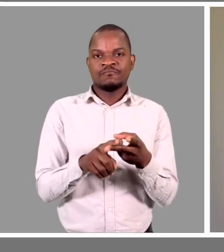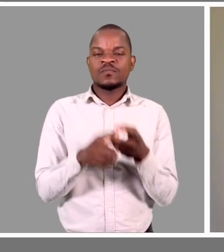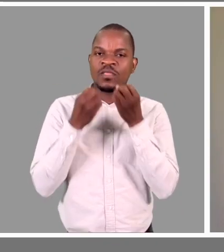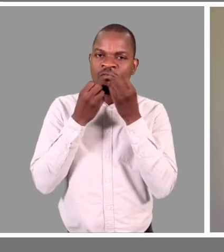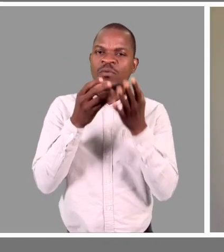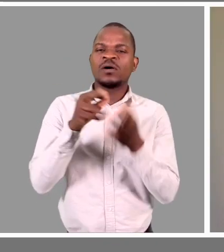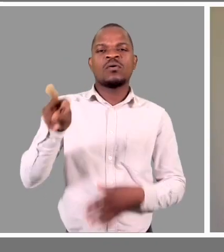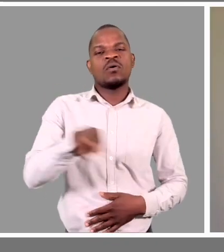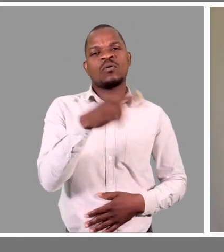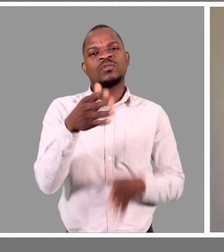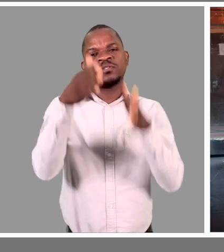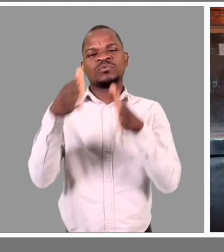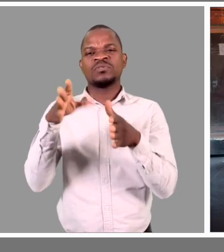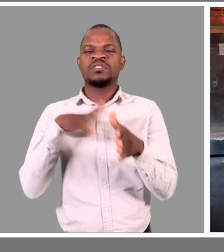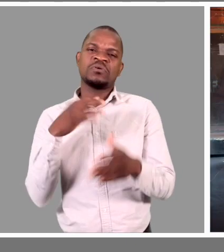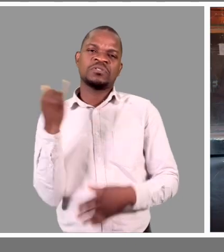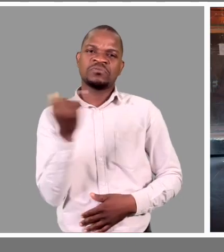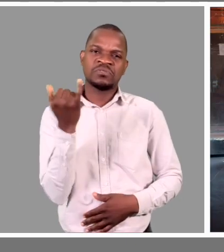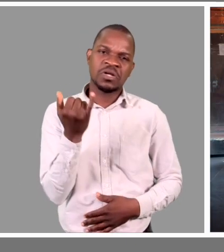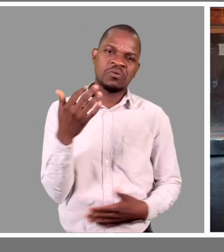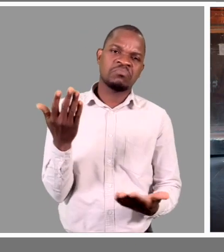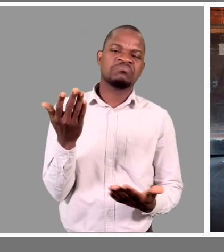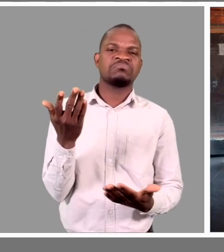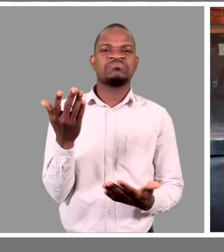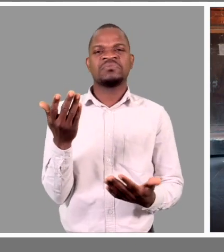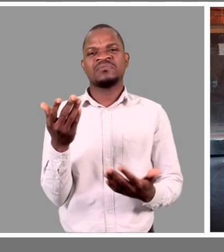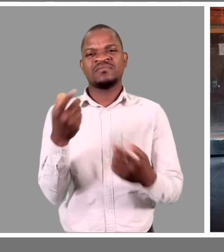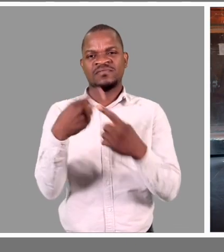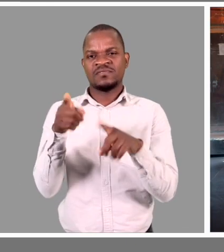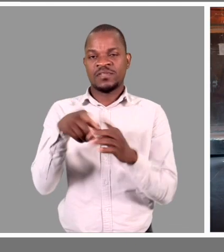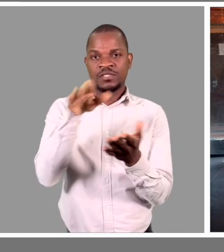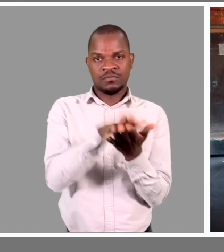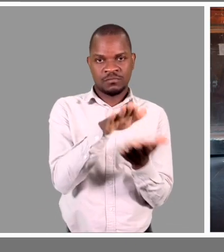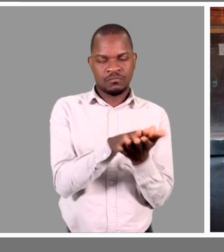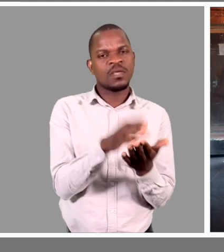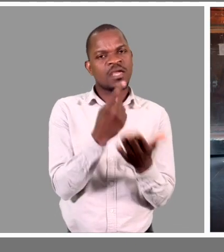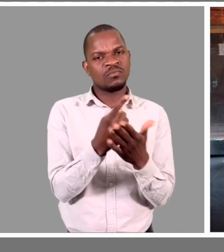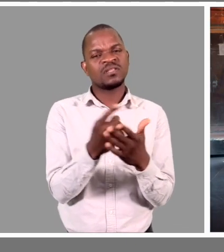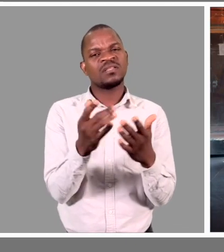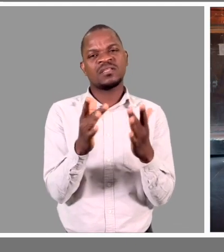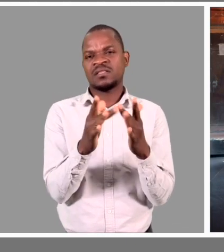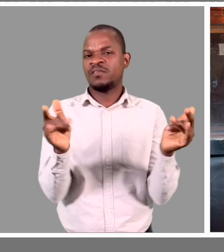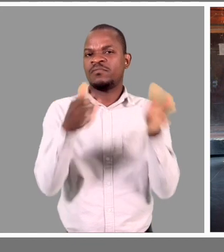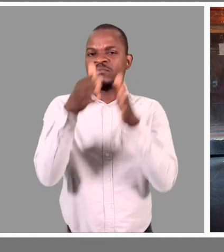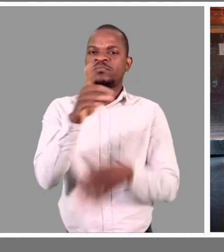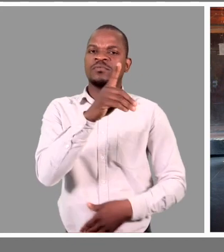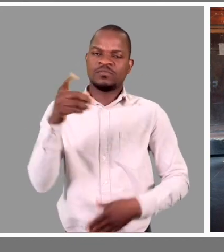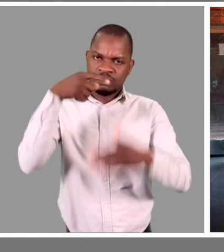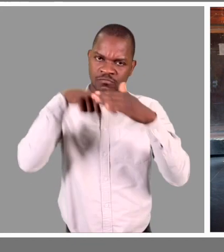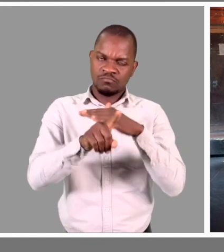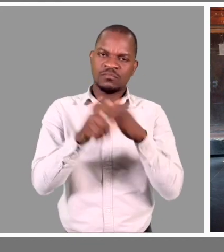apelar aos outros operadores turísticos que criam condições para o acesso dos deficientes,